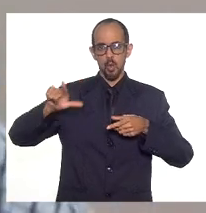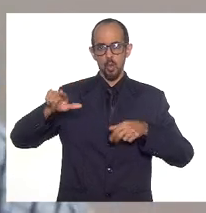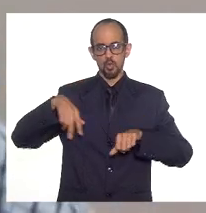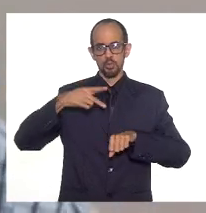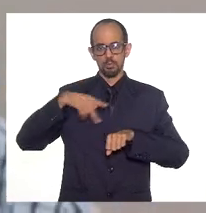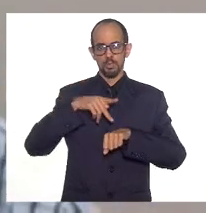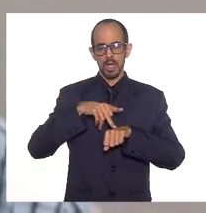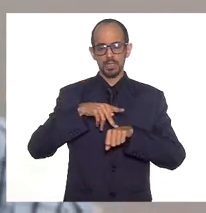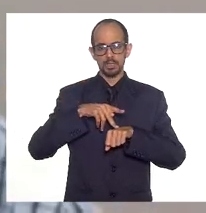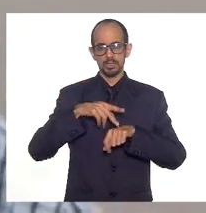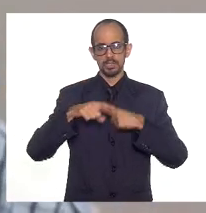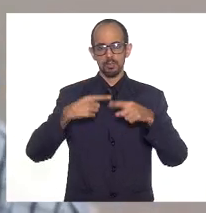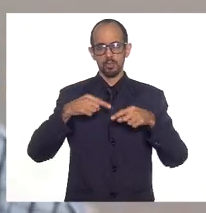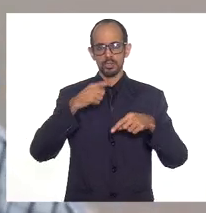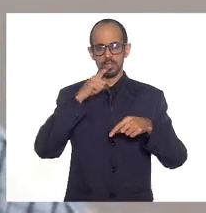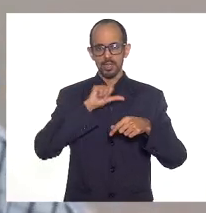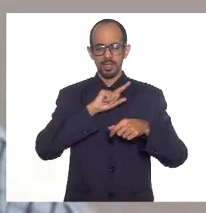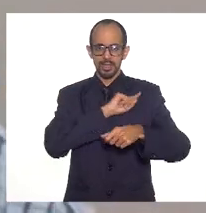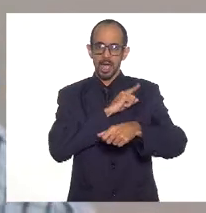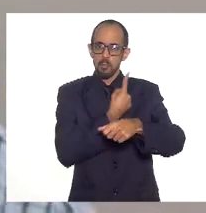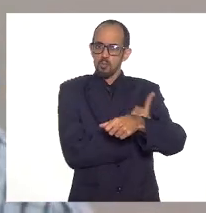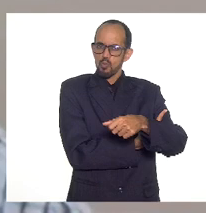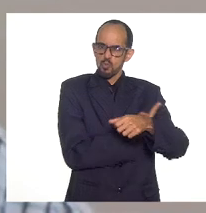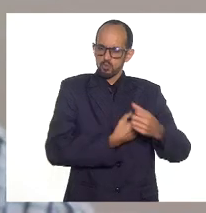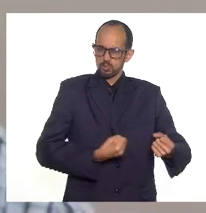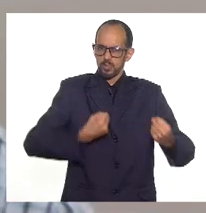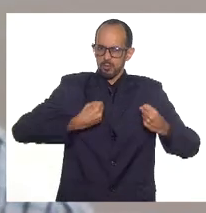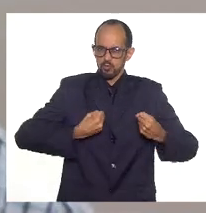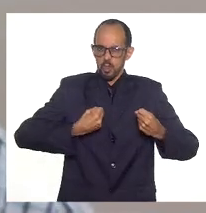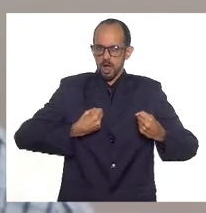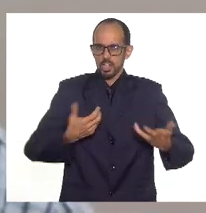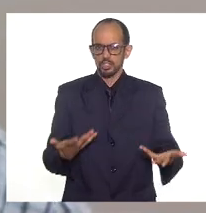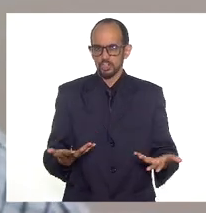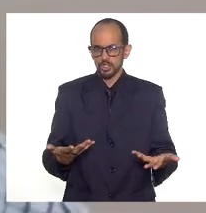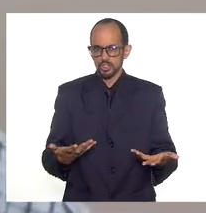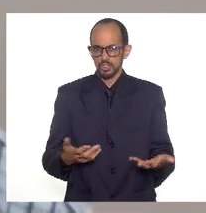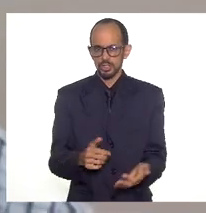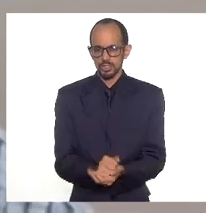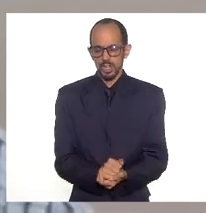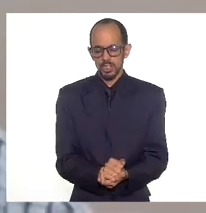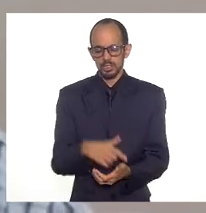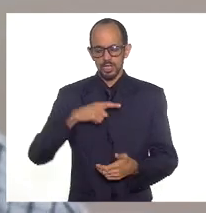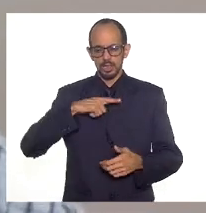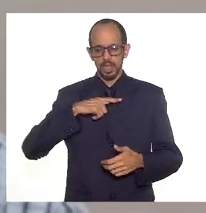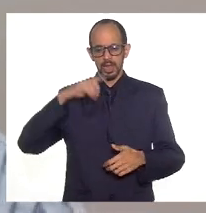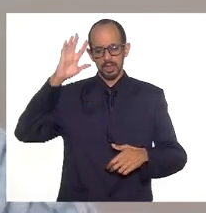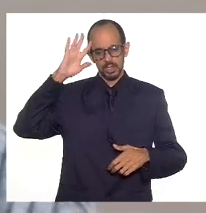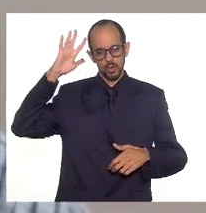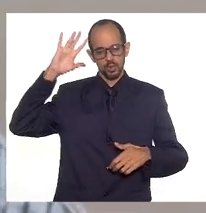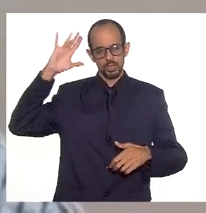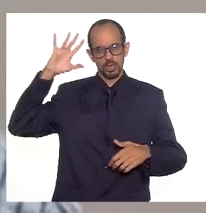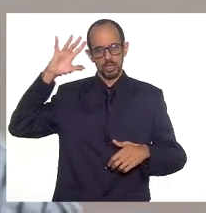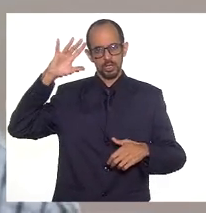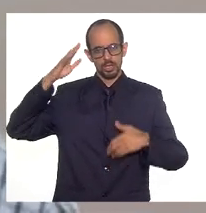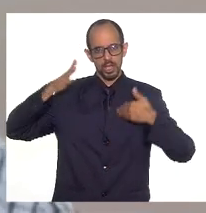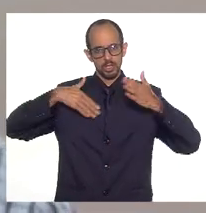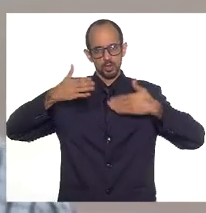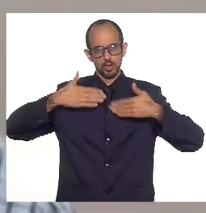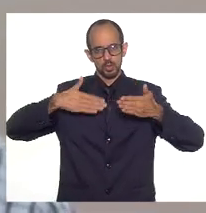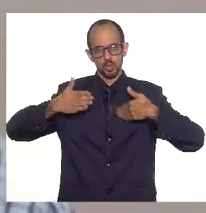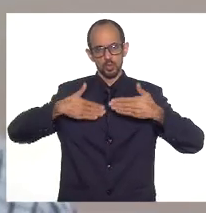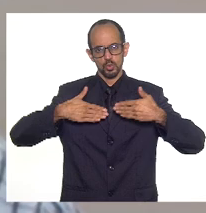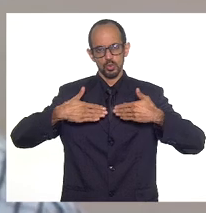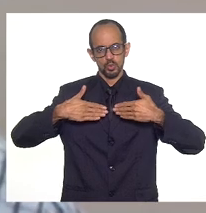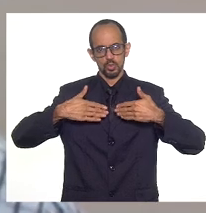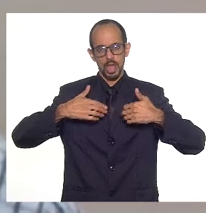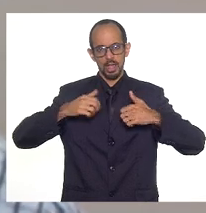que ganhar musculatura, quer dizer... Você tem a teoria da indústria infante, que foi do lixo, né, que foi a